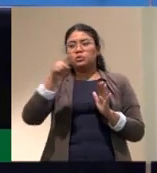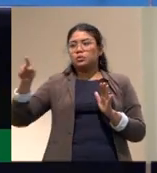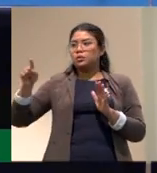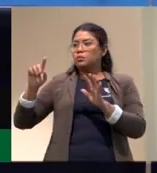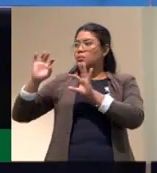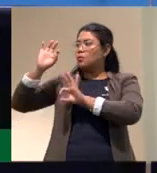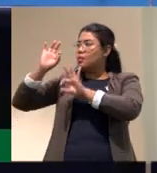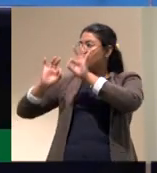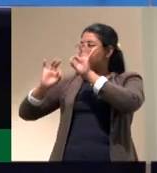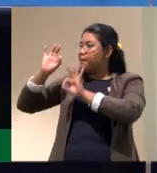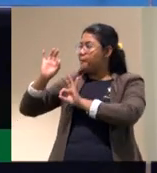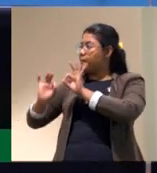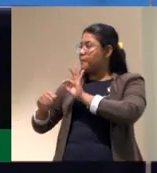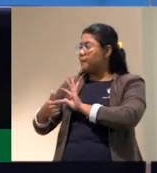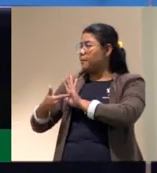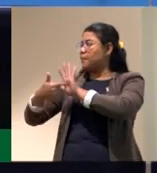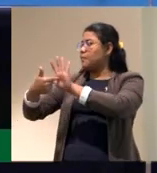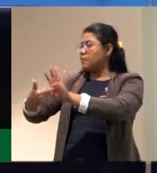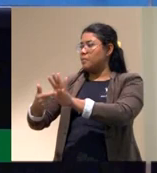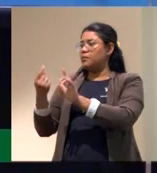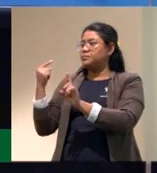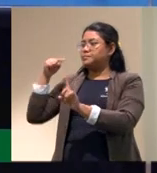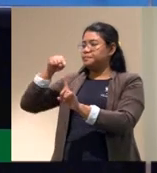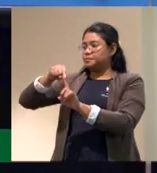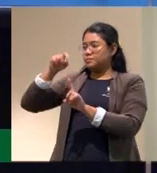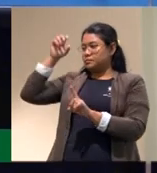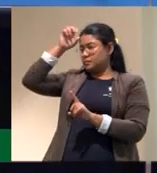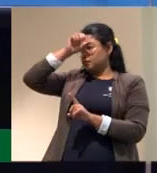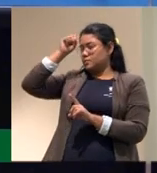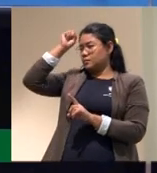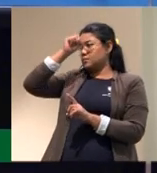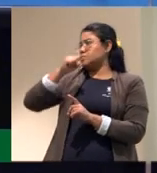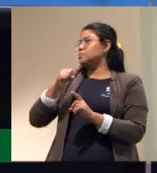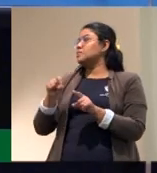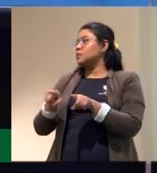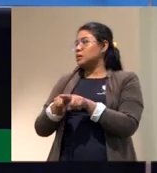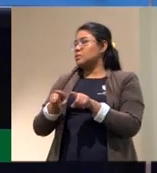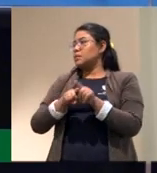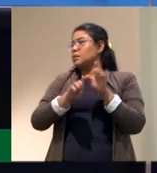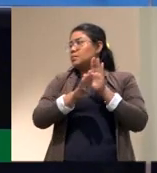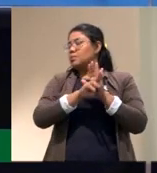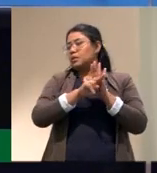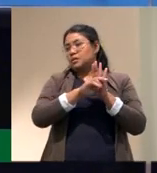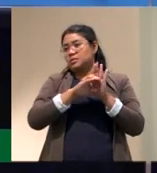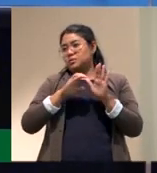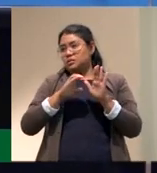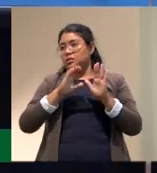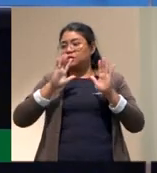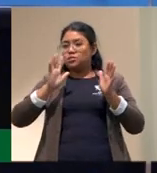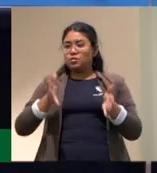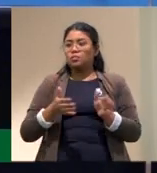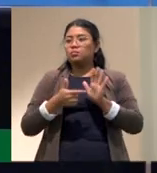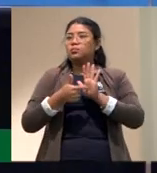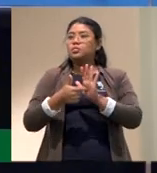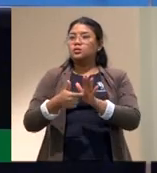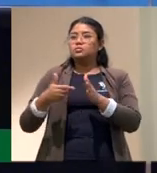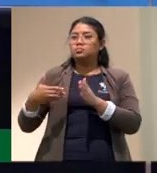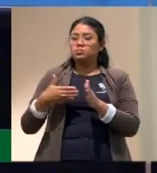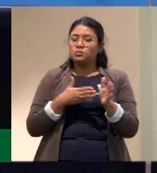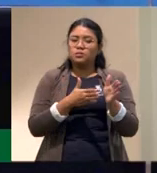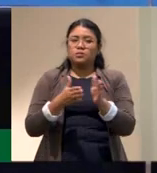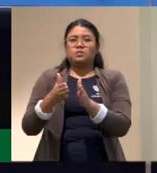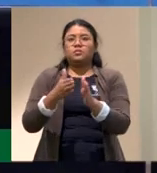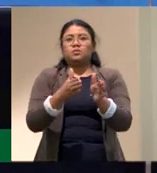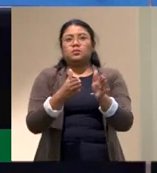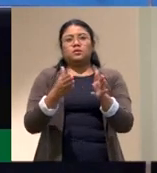ali na análise dos objetivos do documento da rede e da base, porque eu acho que já caminha para esse sentido, justamente